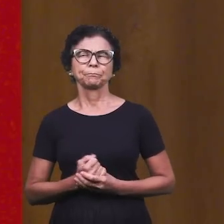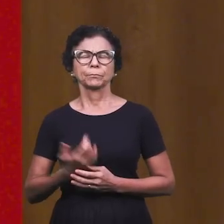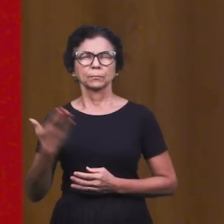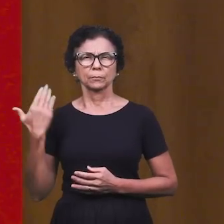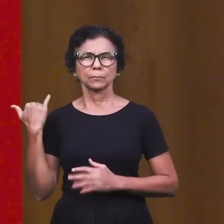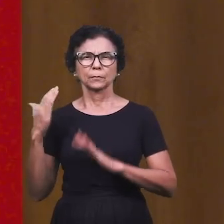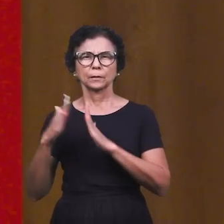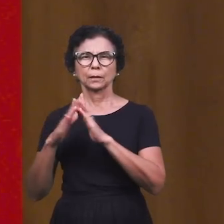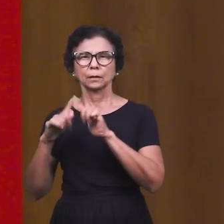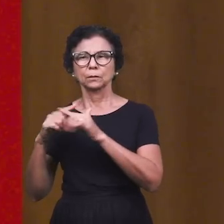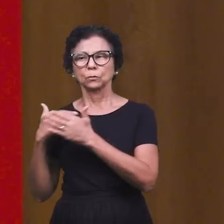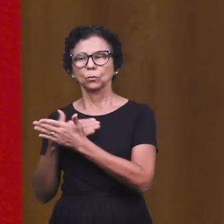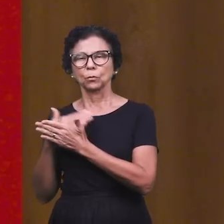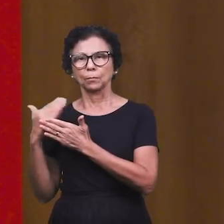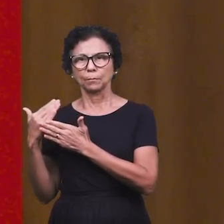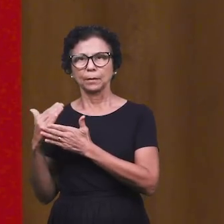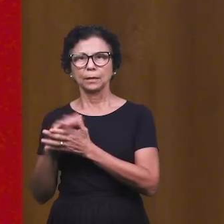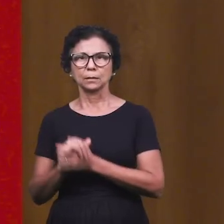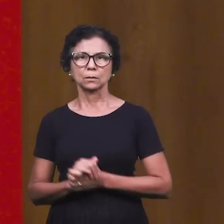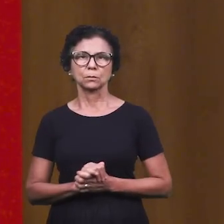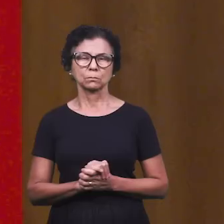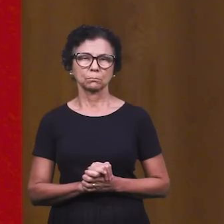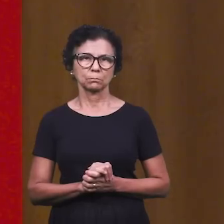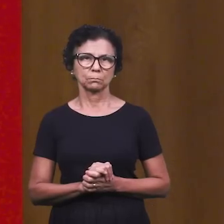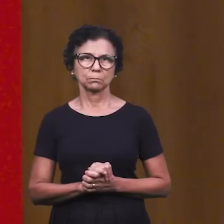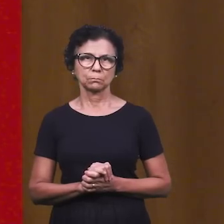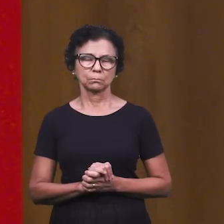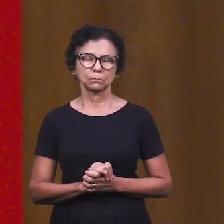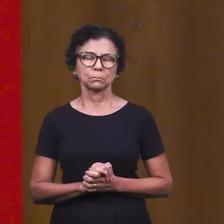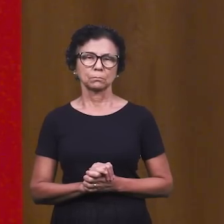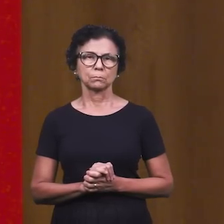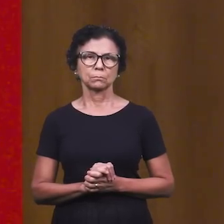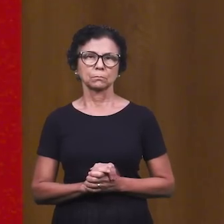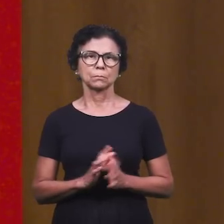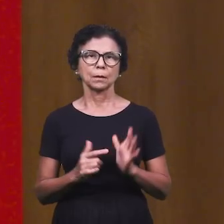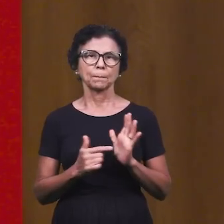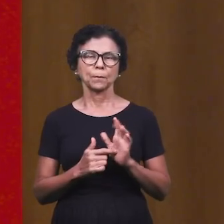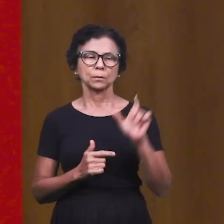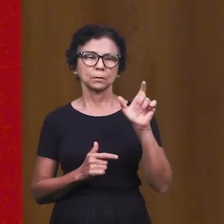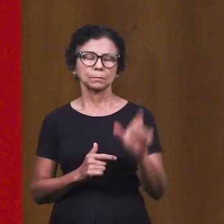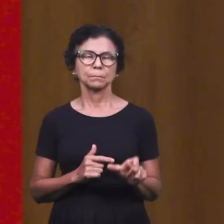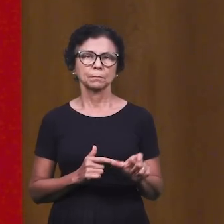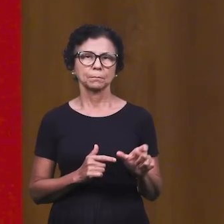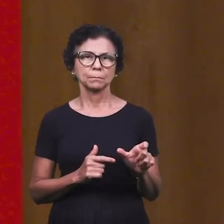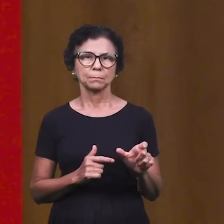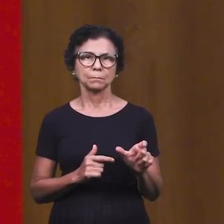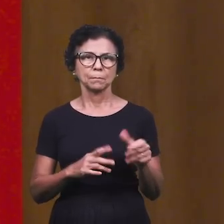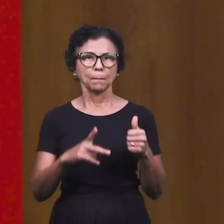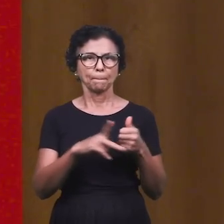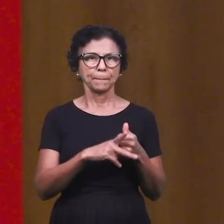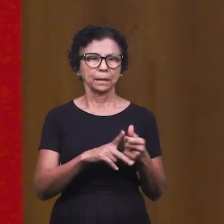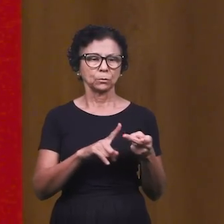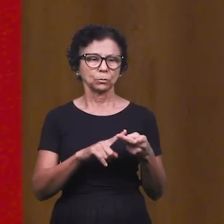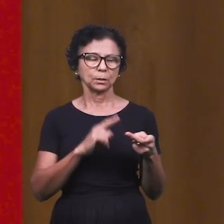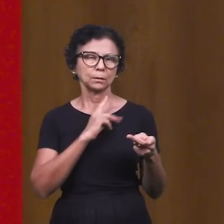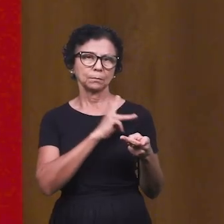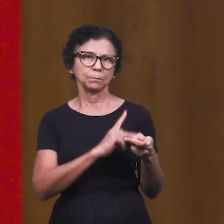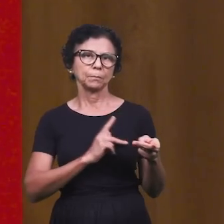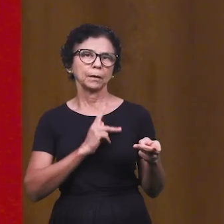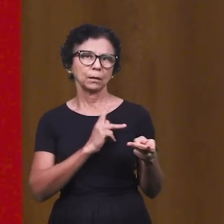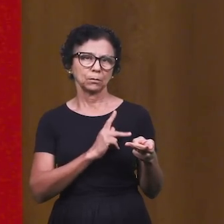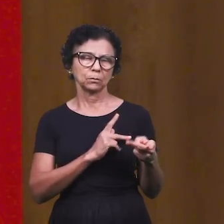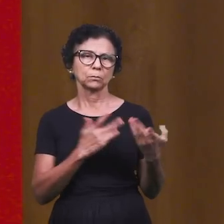igreja, ressalta logo a figura de Pedro, no início da igreja, e depois a figura de Paulo. Claro que tem a